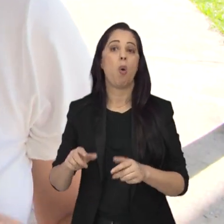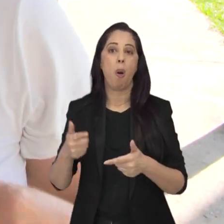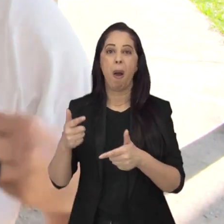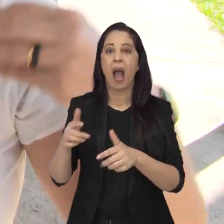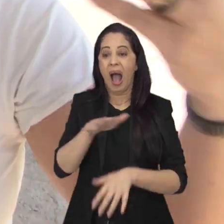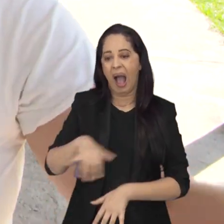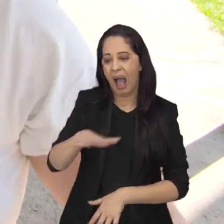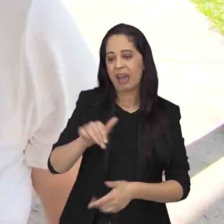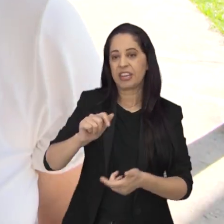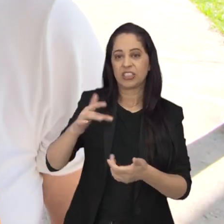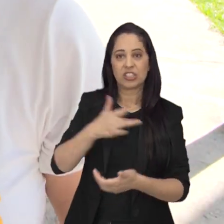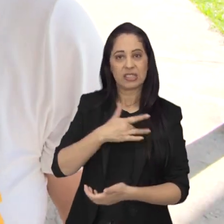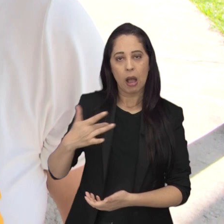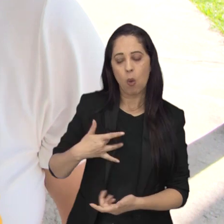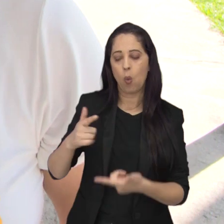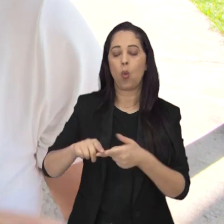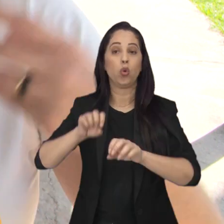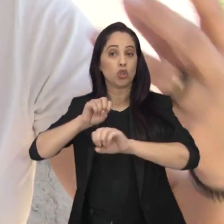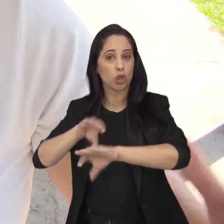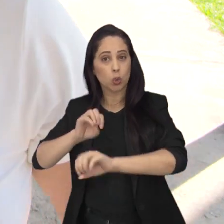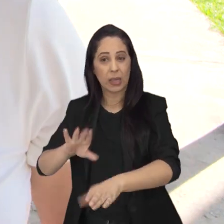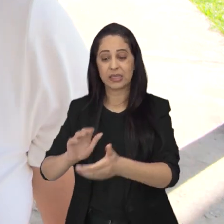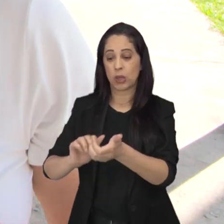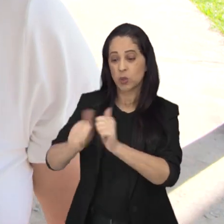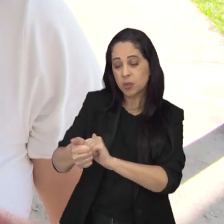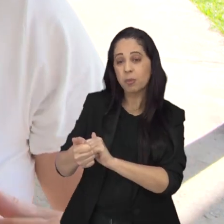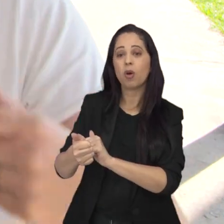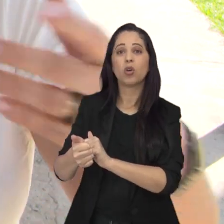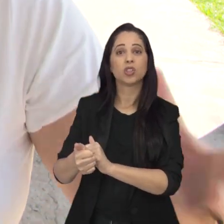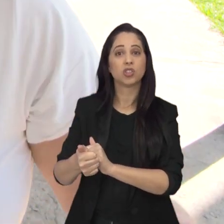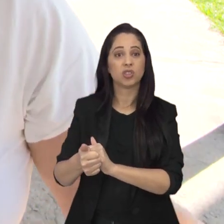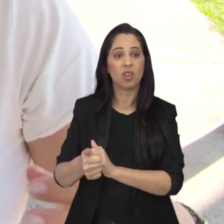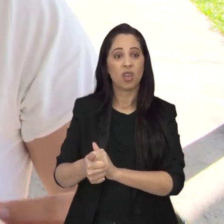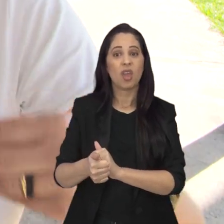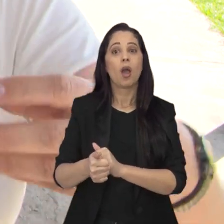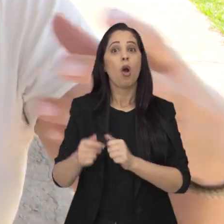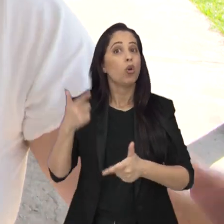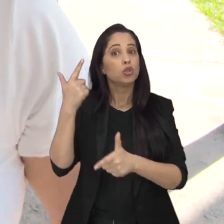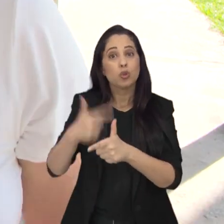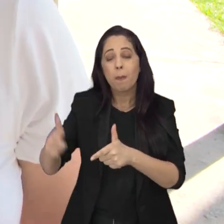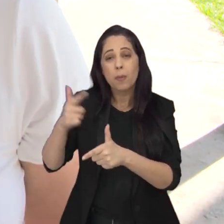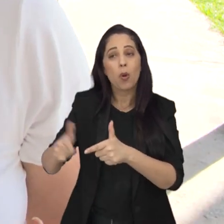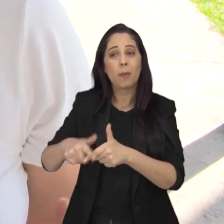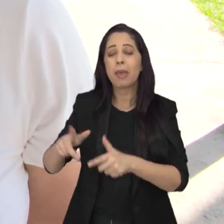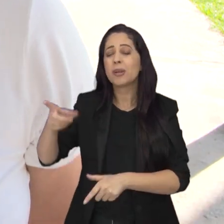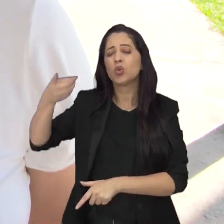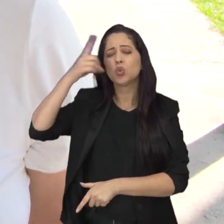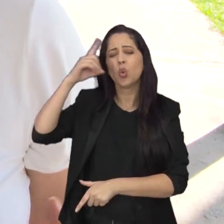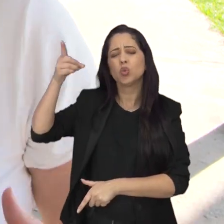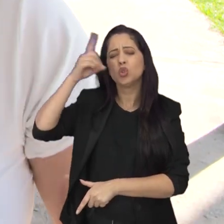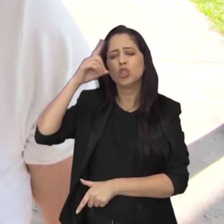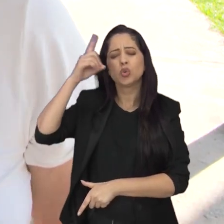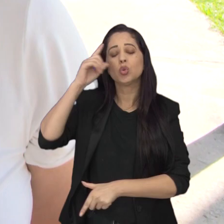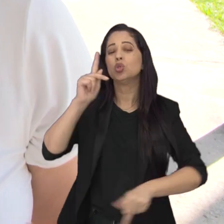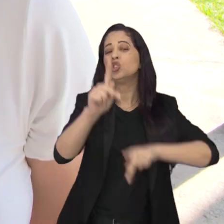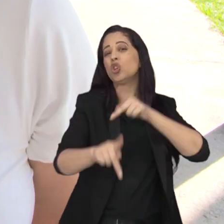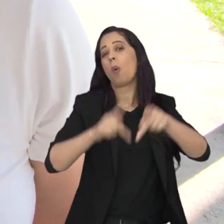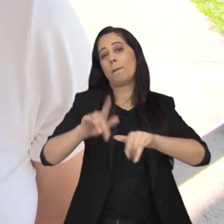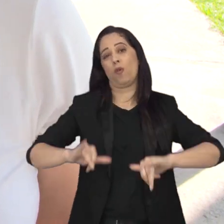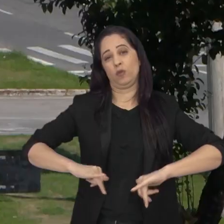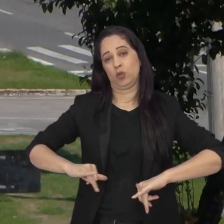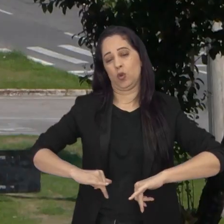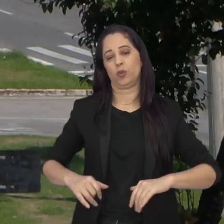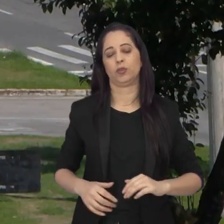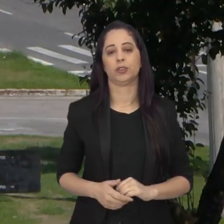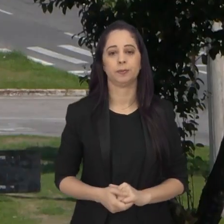de saúde, educação, moradia, os problemas do dia a dia que a população de São José